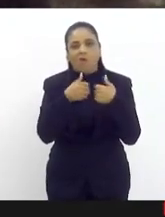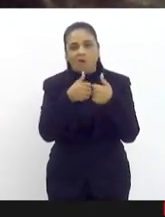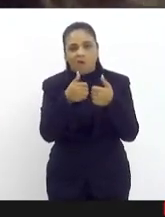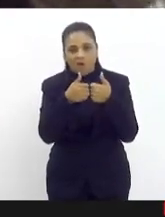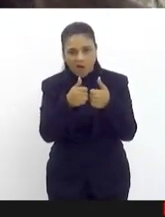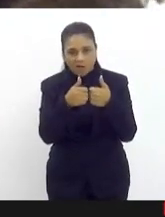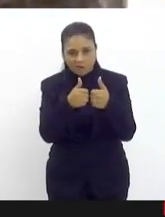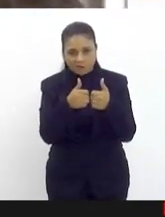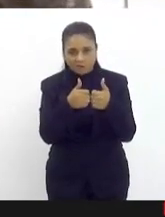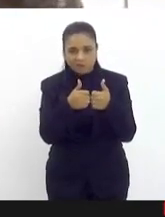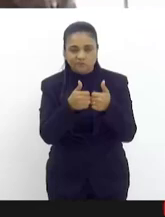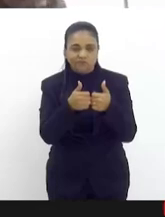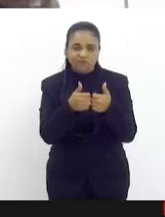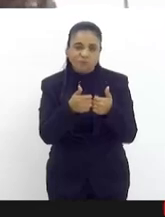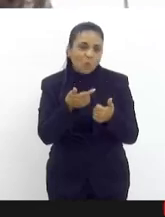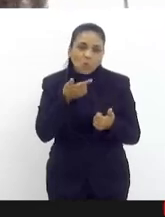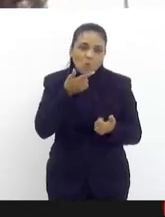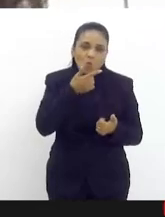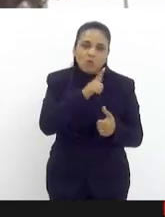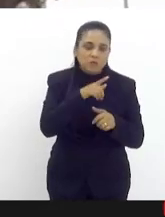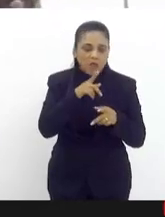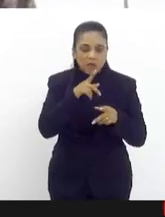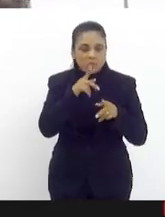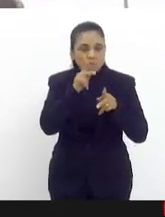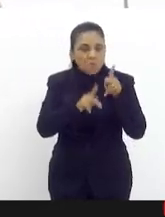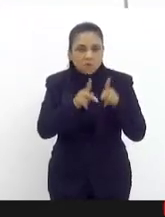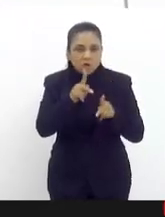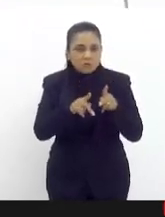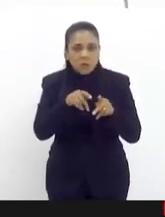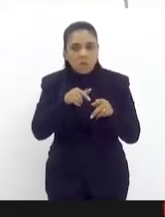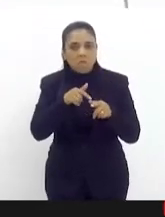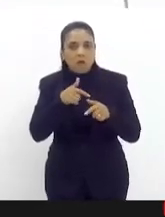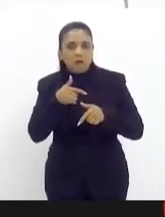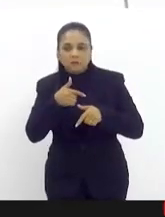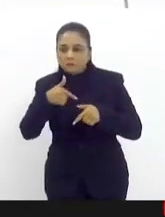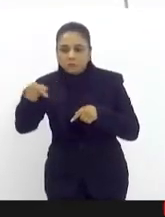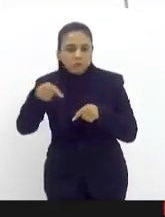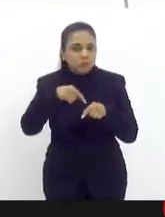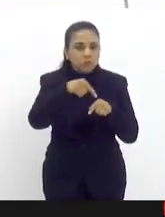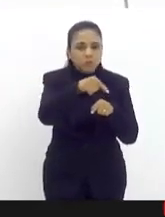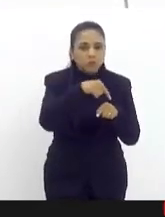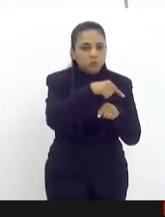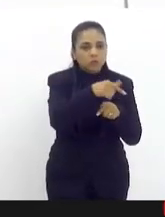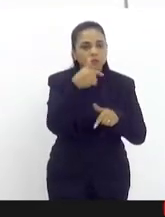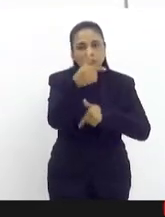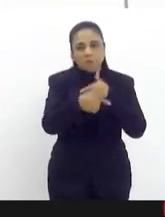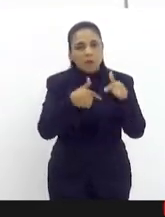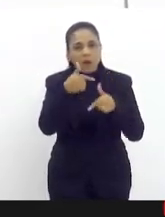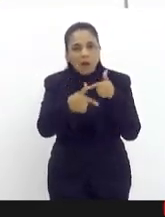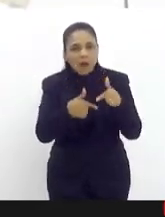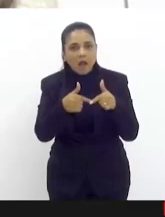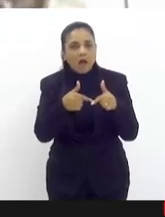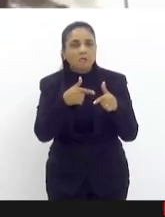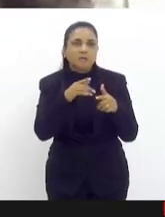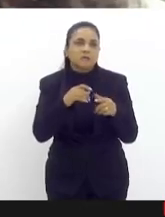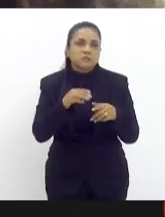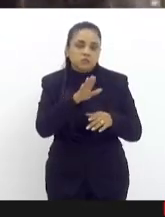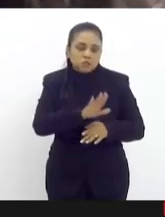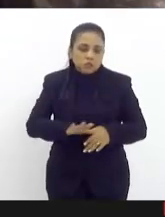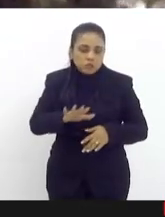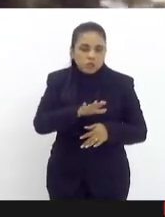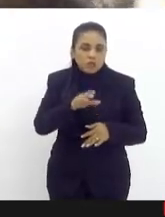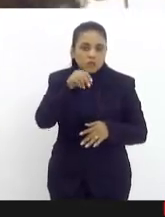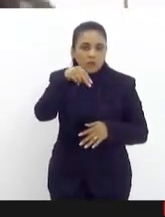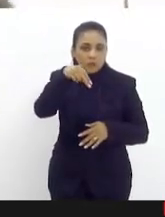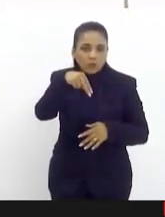consegue levar a população a todos os cantos. Então, aqueles trabalhadores que saem, muitas vezes, da Zona Norte para trabalhar na